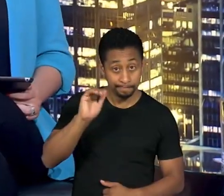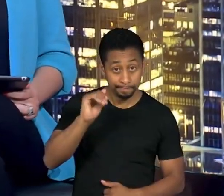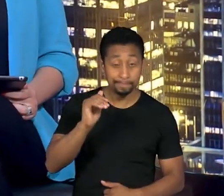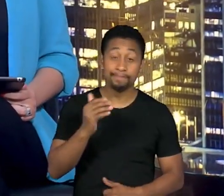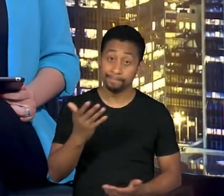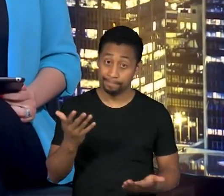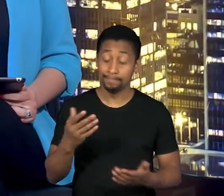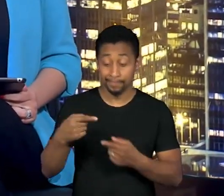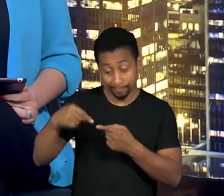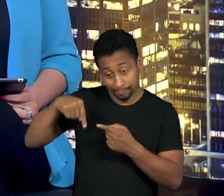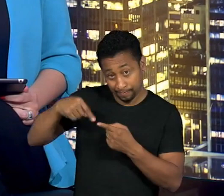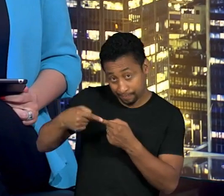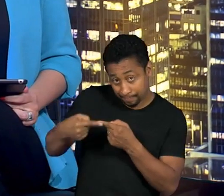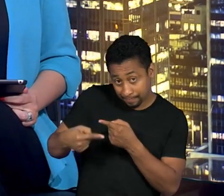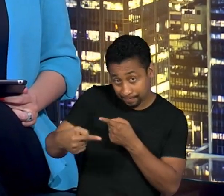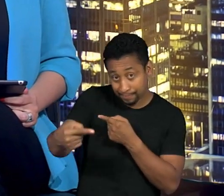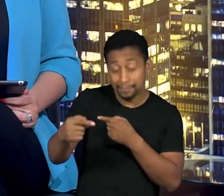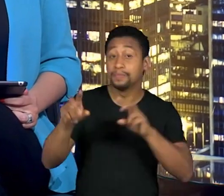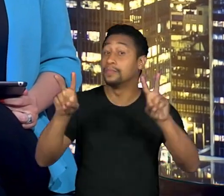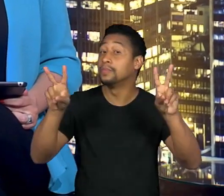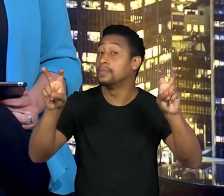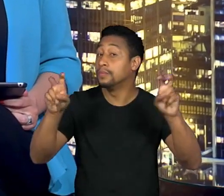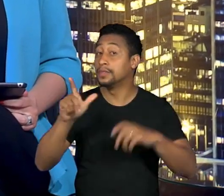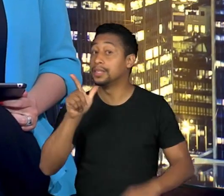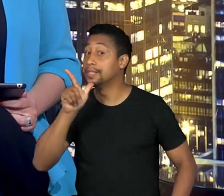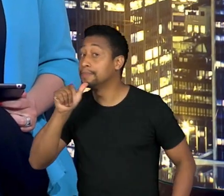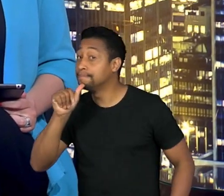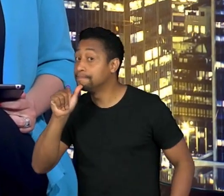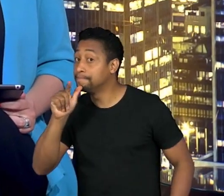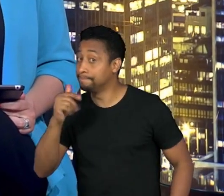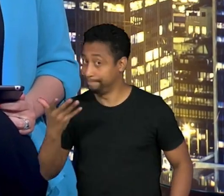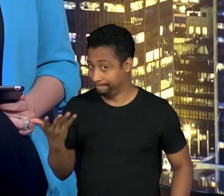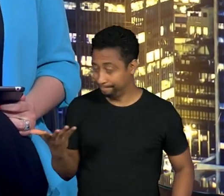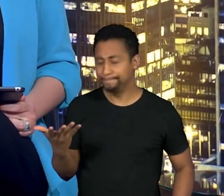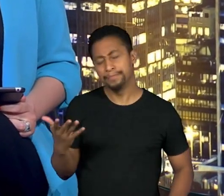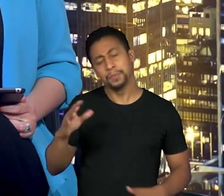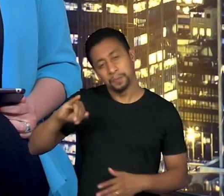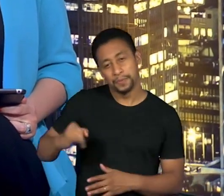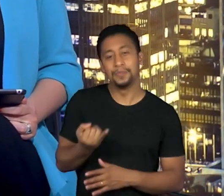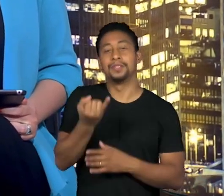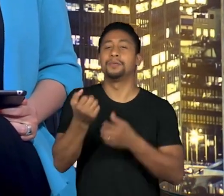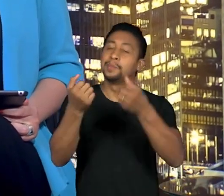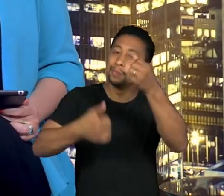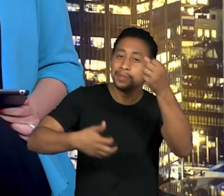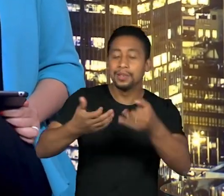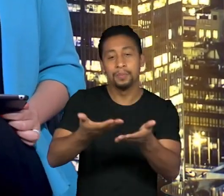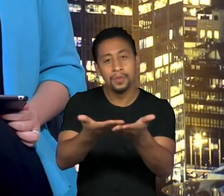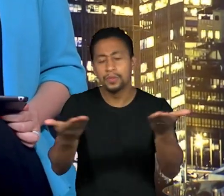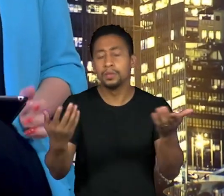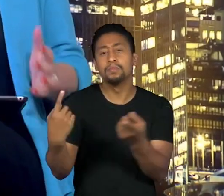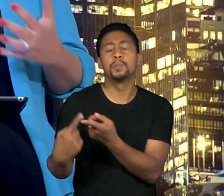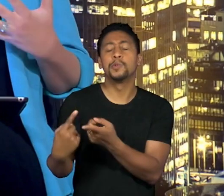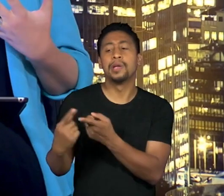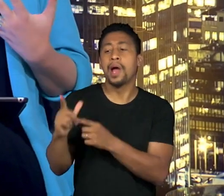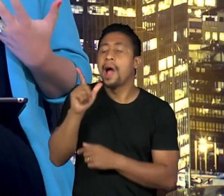Estamos na Semana da Água. Aproveitamos a data para falar sobre esse recurso fundamental para a nossa